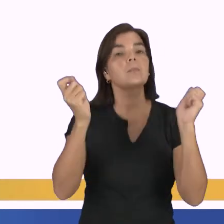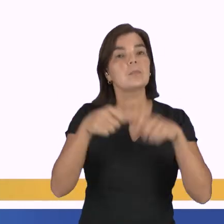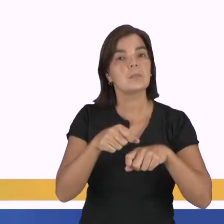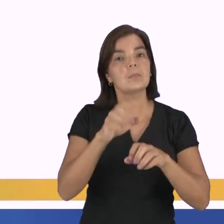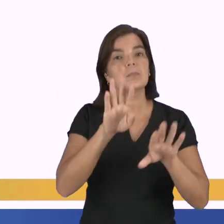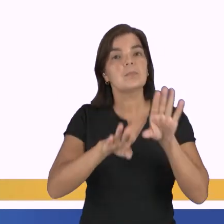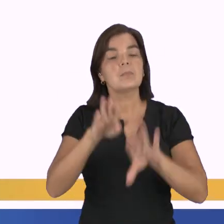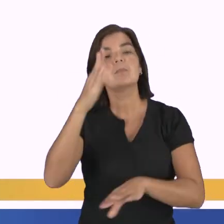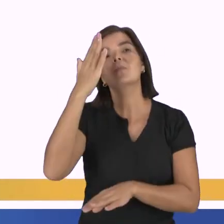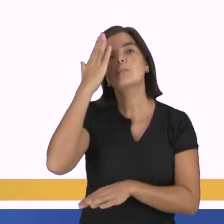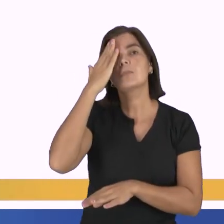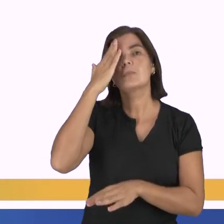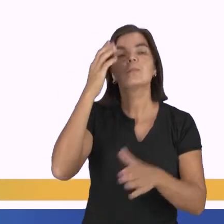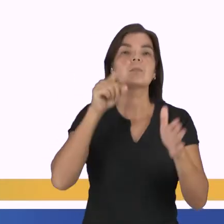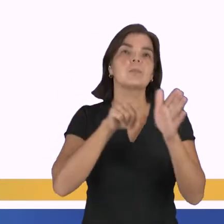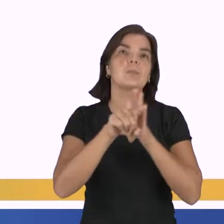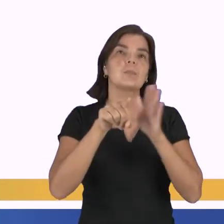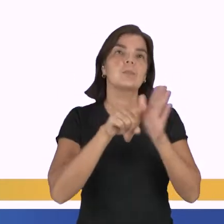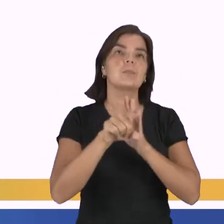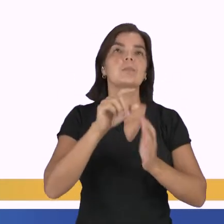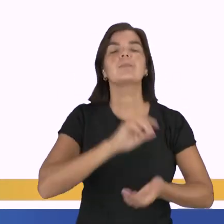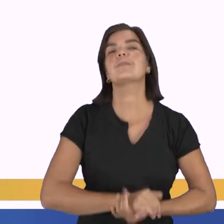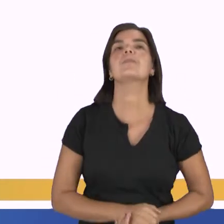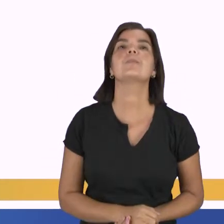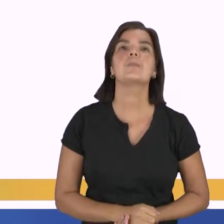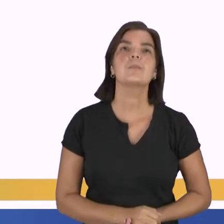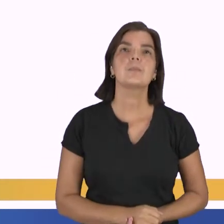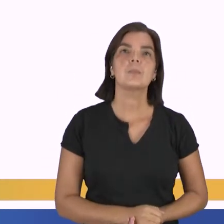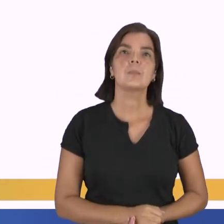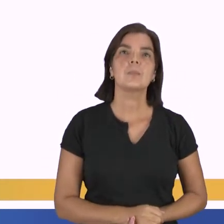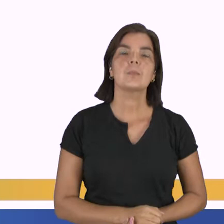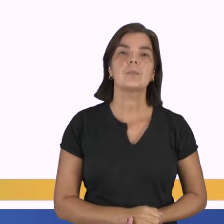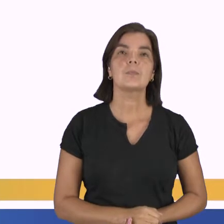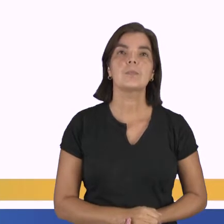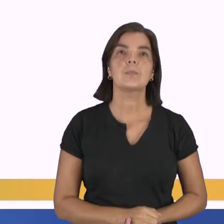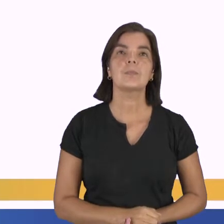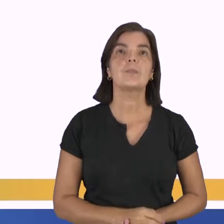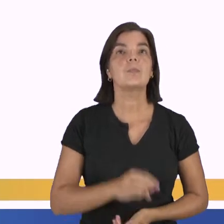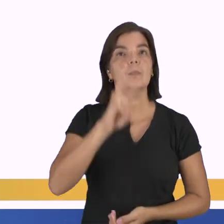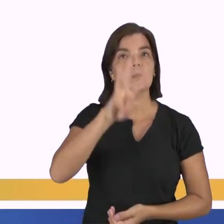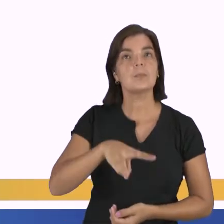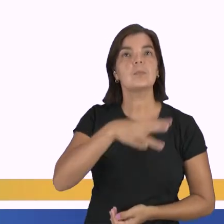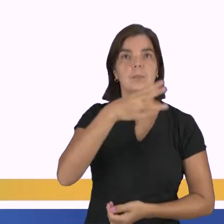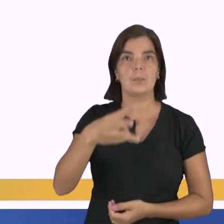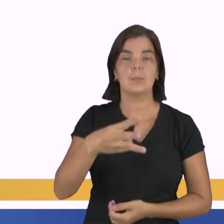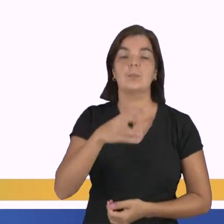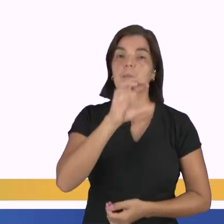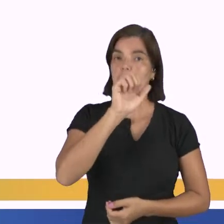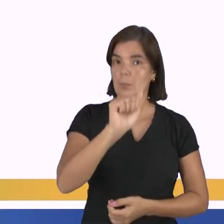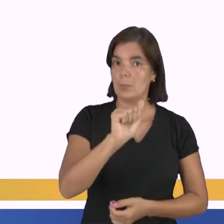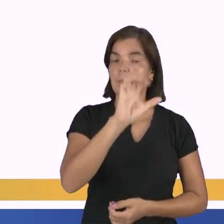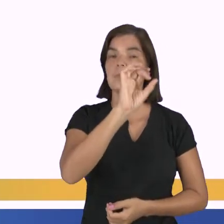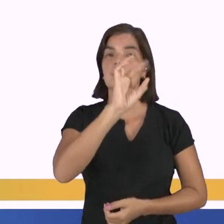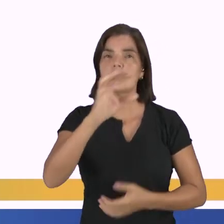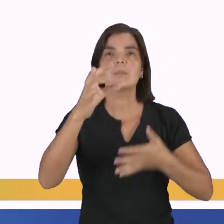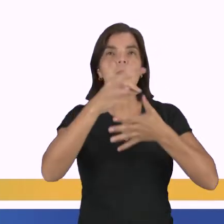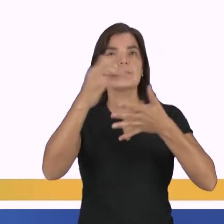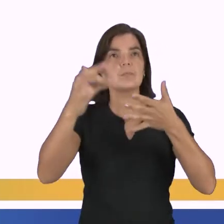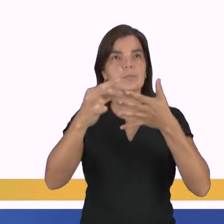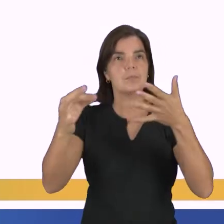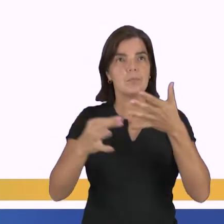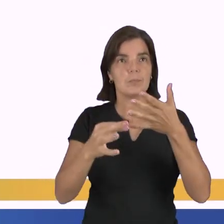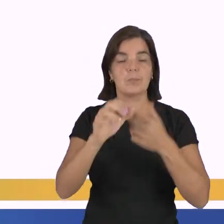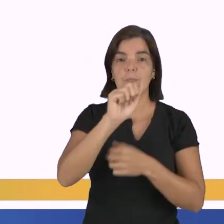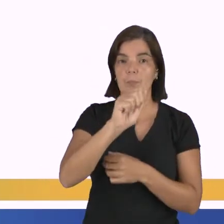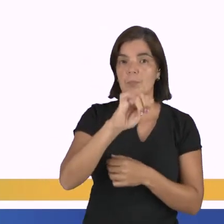tem que ser feito de acordo com a Interpretação da questão vamos ver aqui essa aqui é da Quadrix na matriz a cada elemento é obtido através